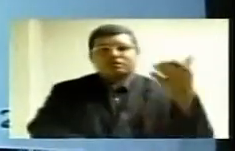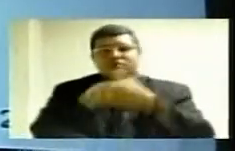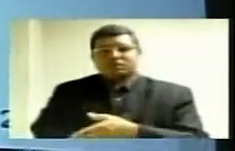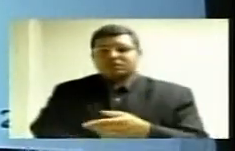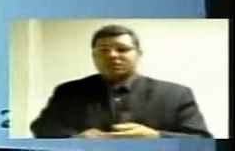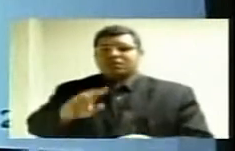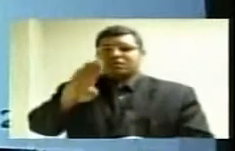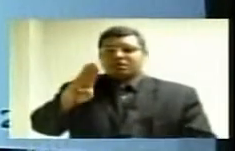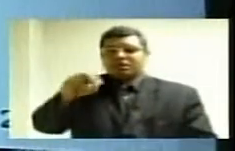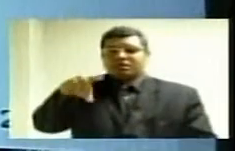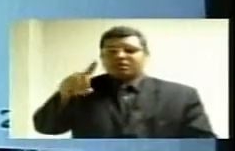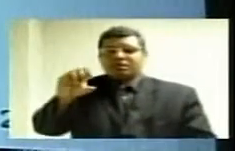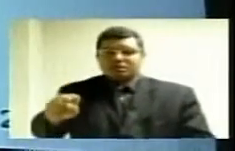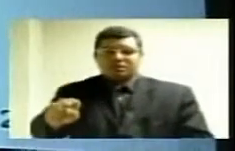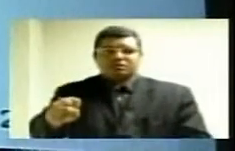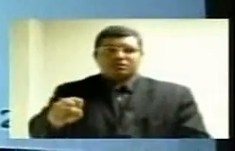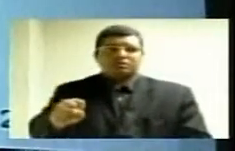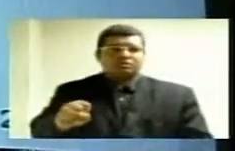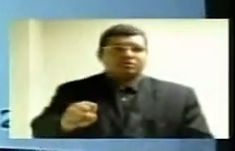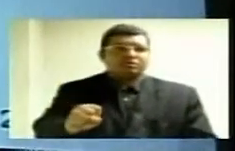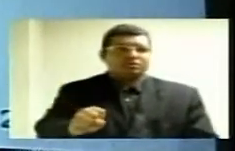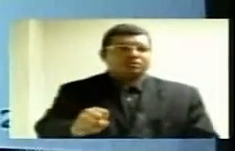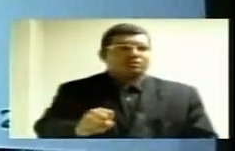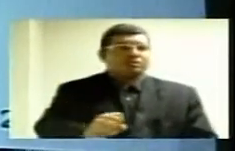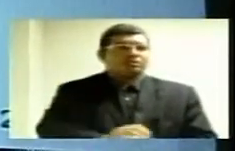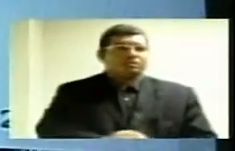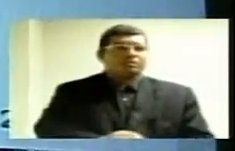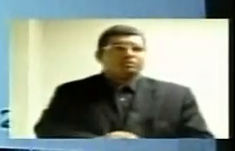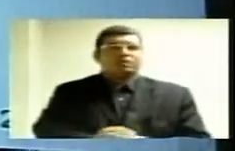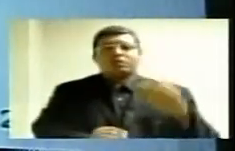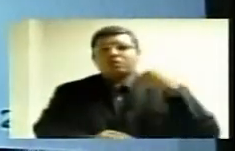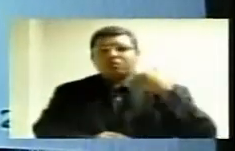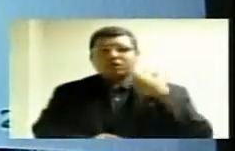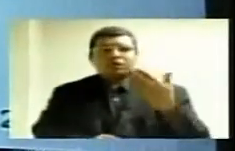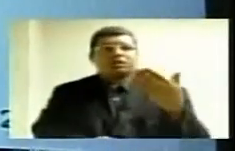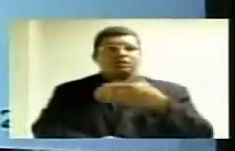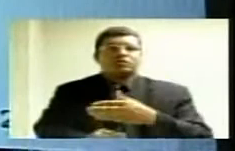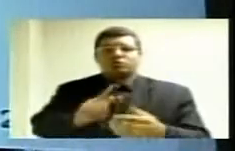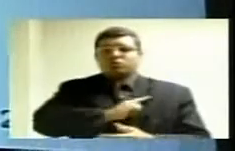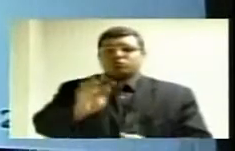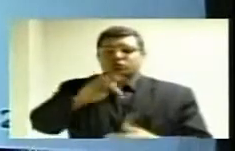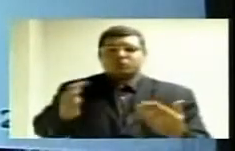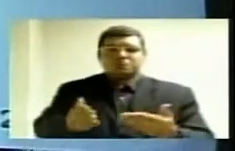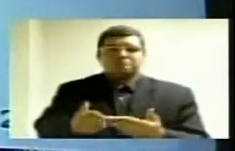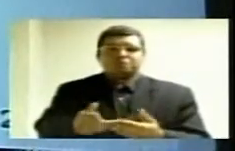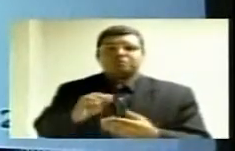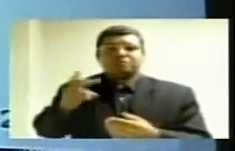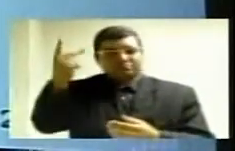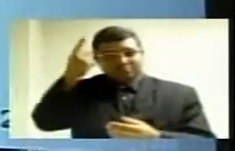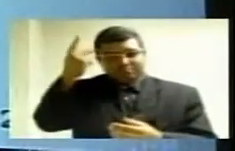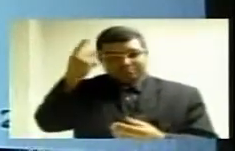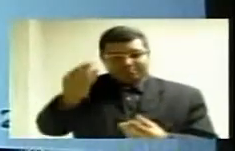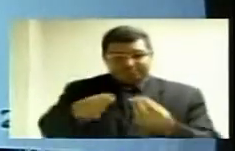recursos do BNDES, do Banco de Desenvolvimento Econômico e Social, o Banco de Fomento do governo federal, São